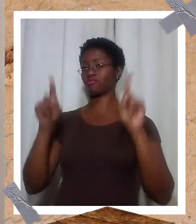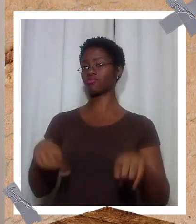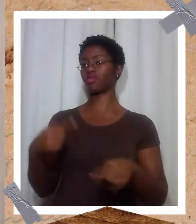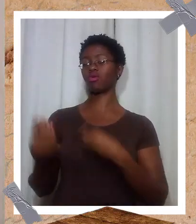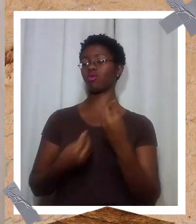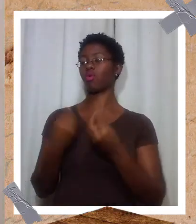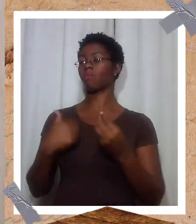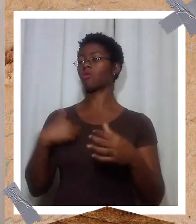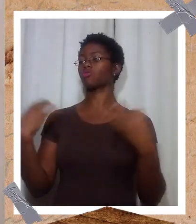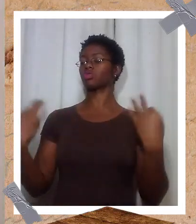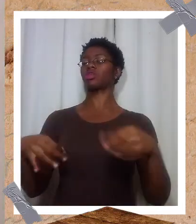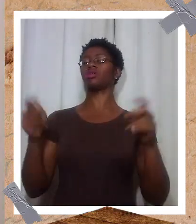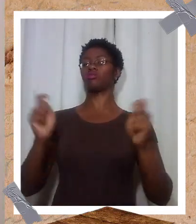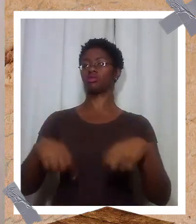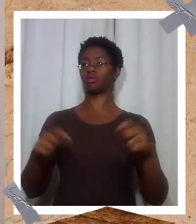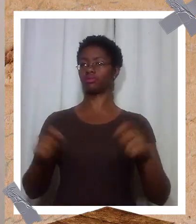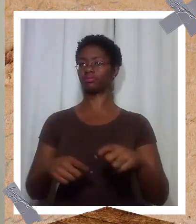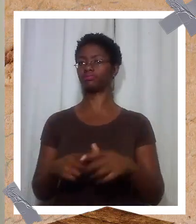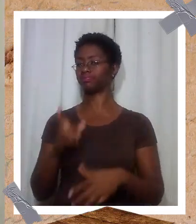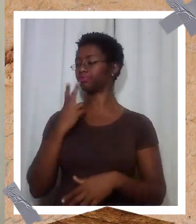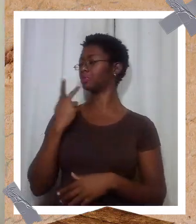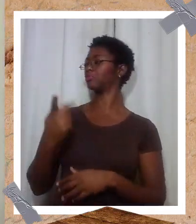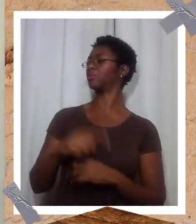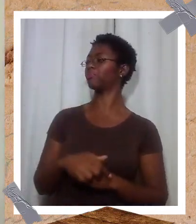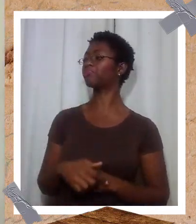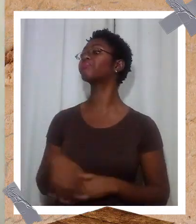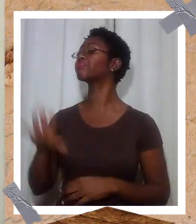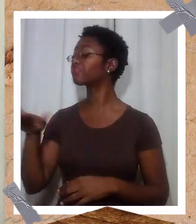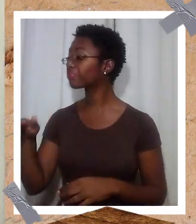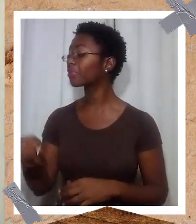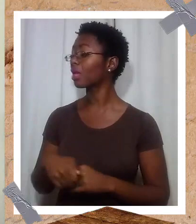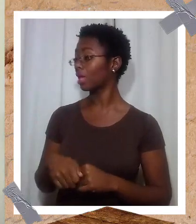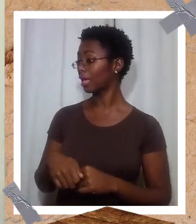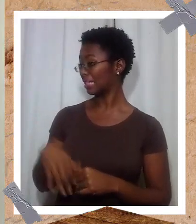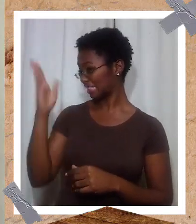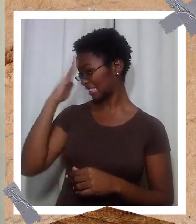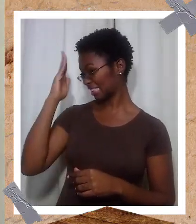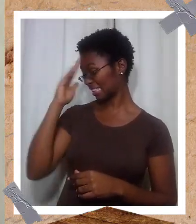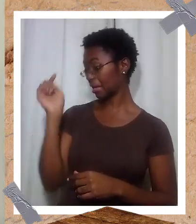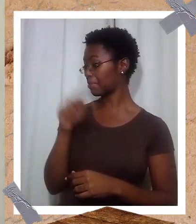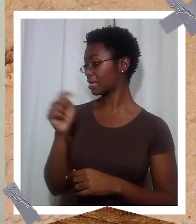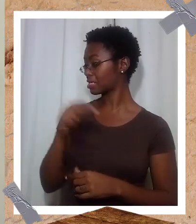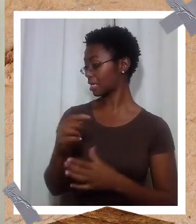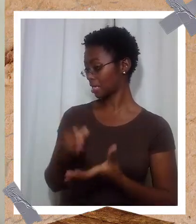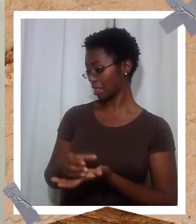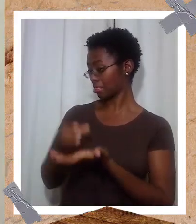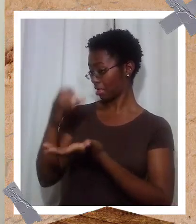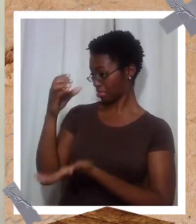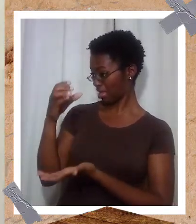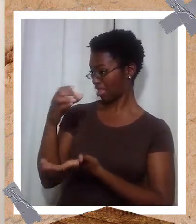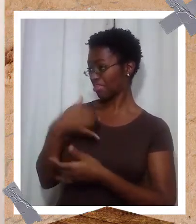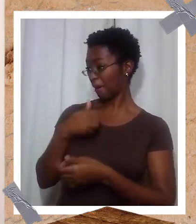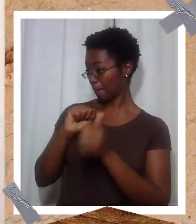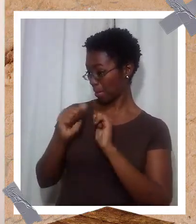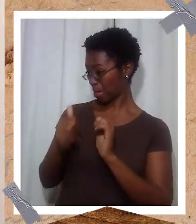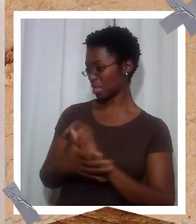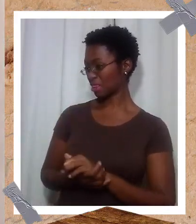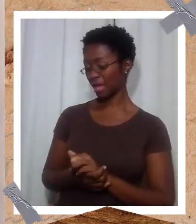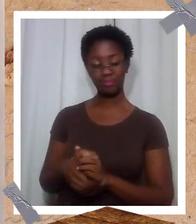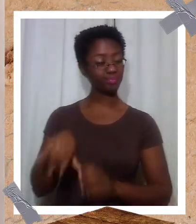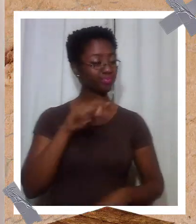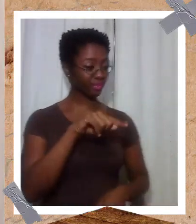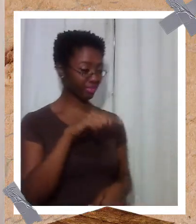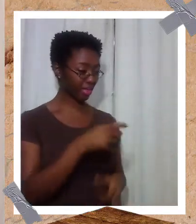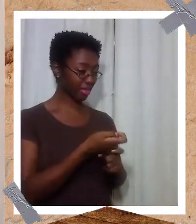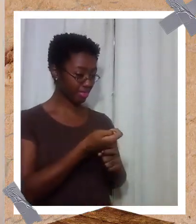estar sempre. Quando ele falou assim, cara, sabe quanto custa essa garrafa aqui de uísque? Tanto. Sabe quanto custa essa garrafa de